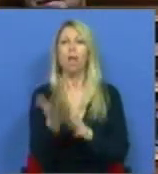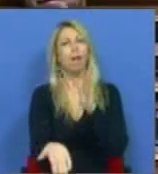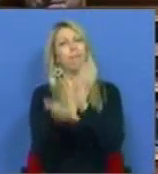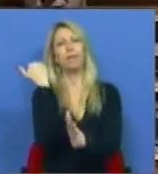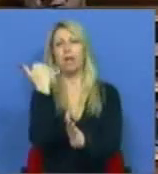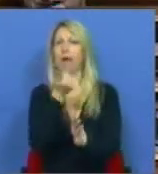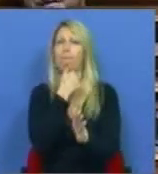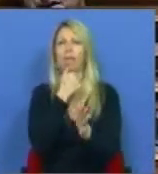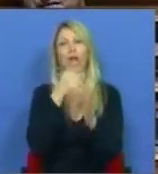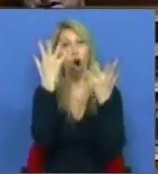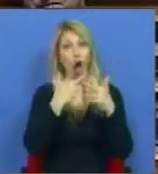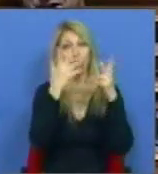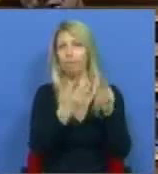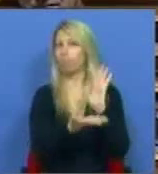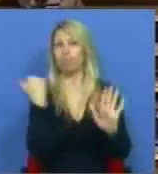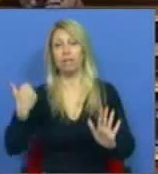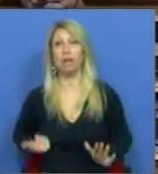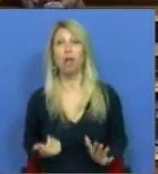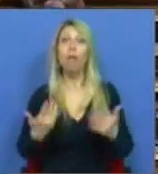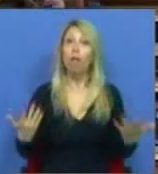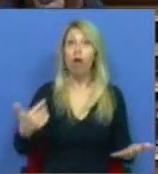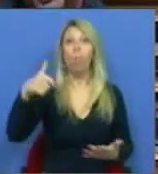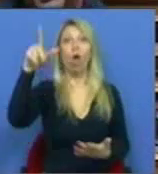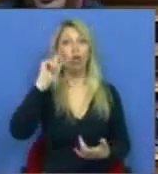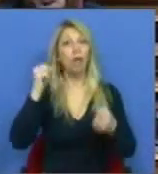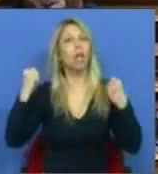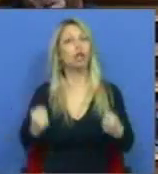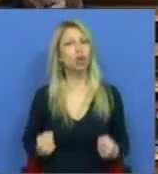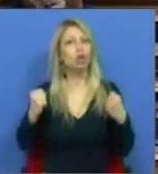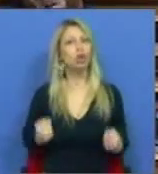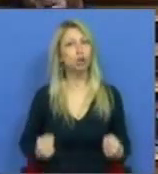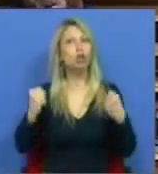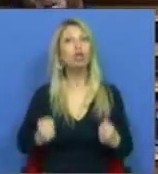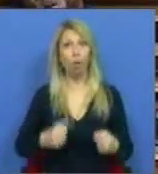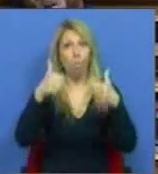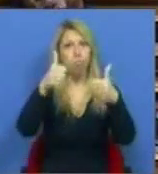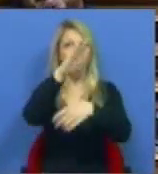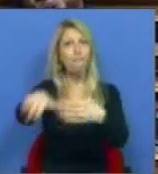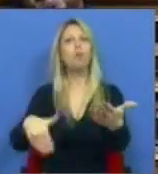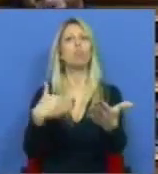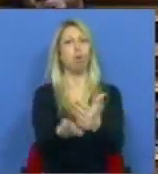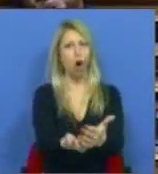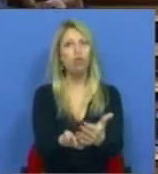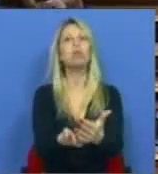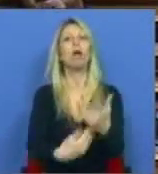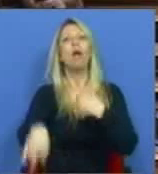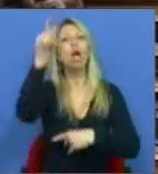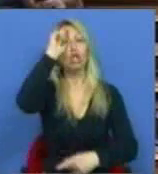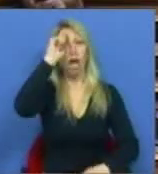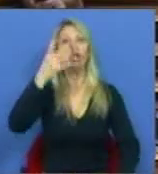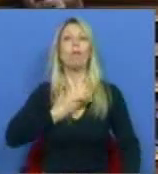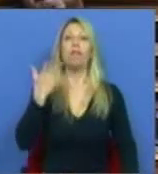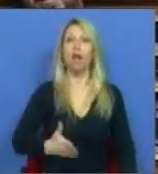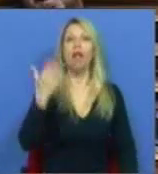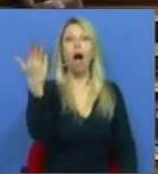do orçamento. E foi o Bloco de Esquerda que insistiu nessa boa proposta, estágios com direitos, e